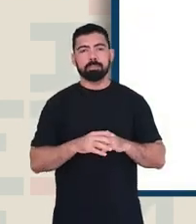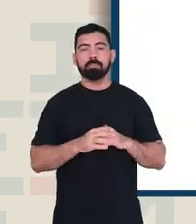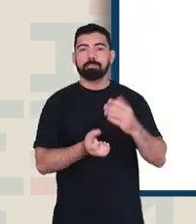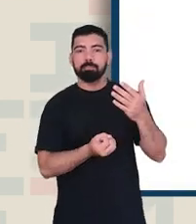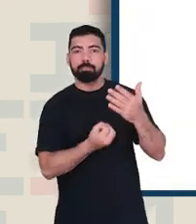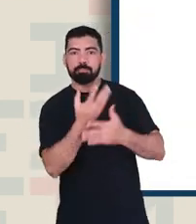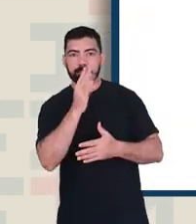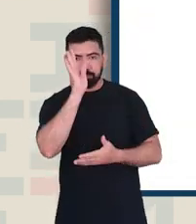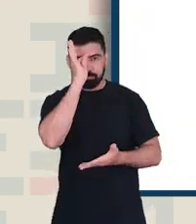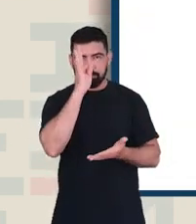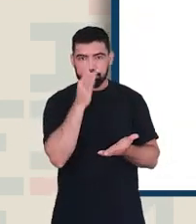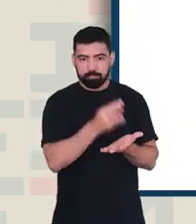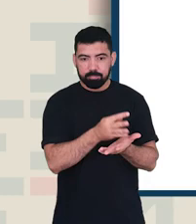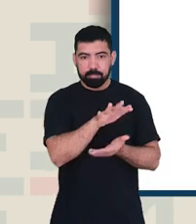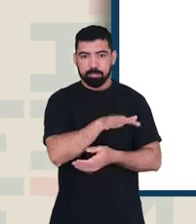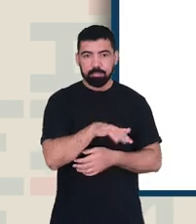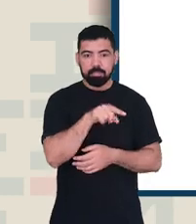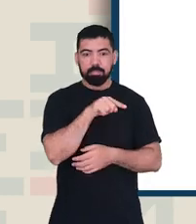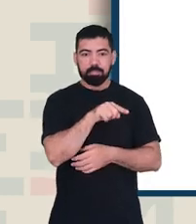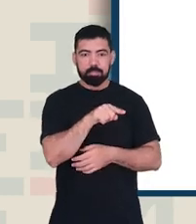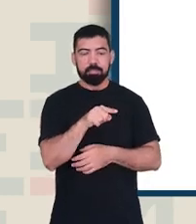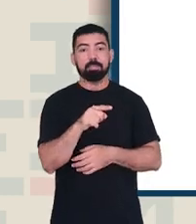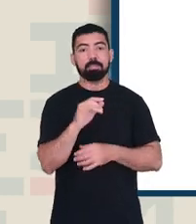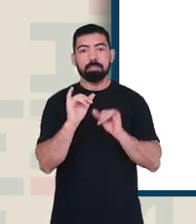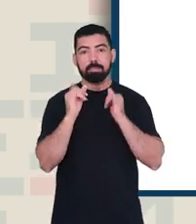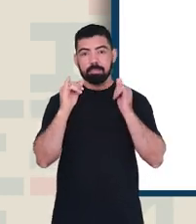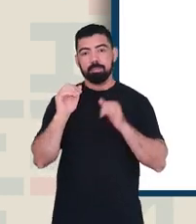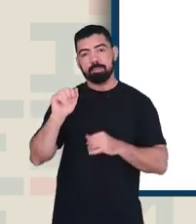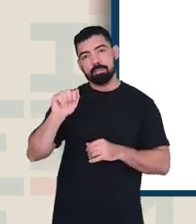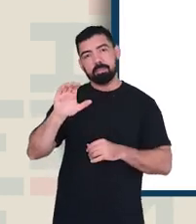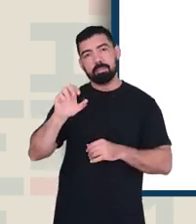fundantes na área da eletroacústica.